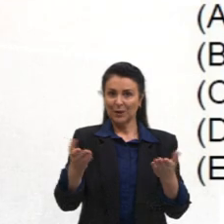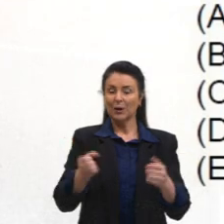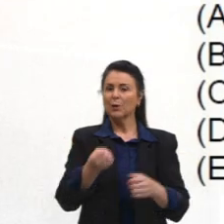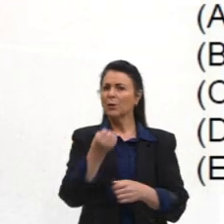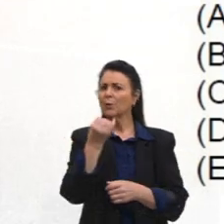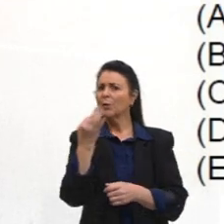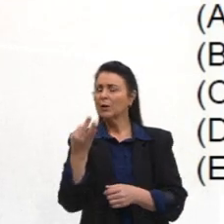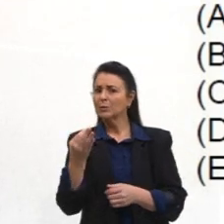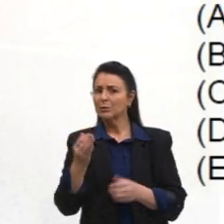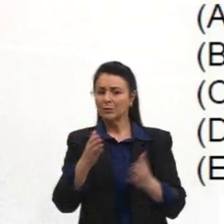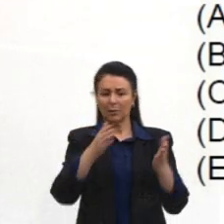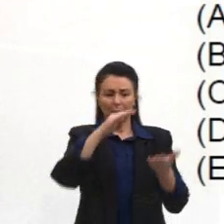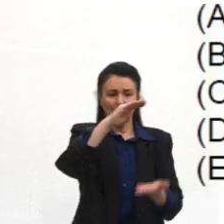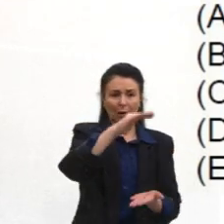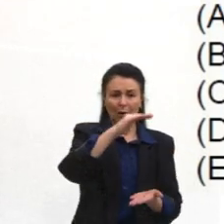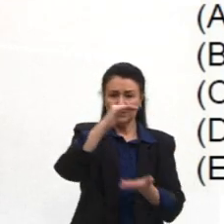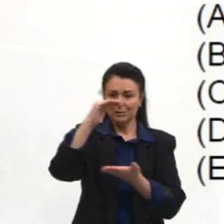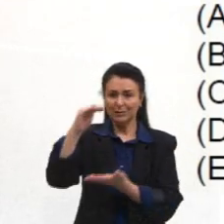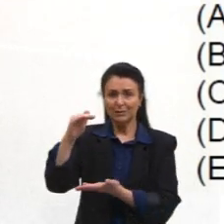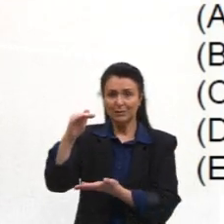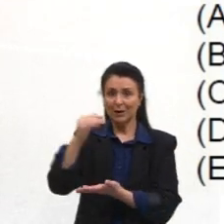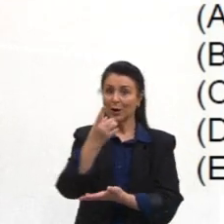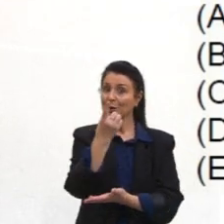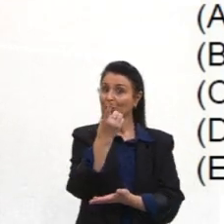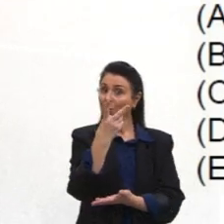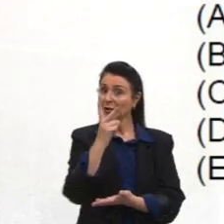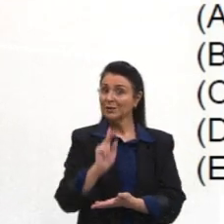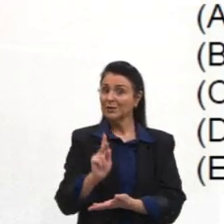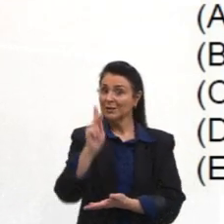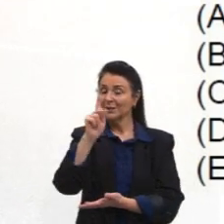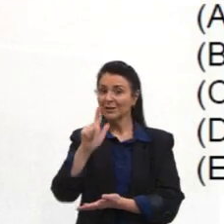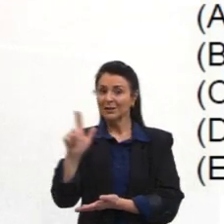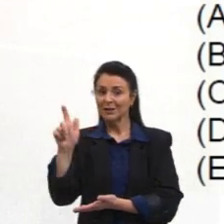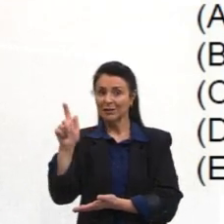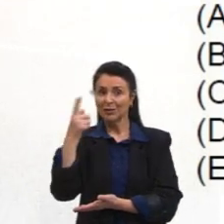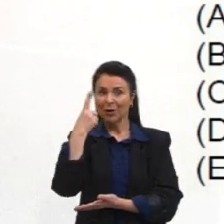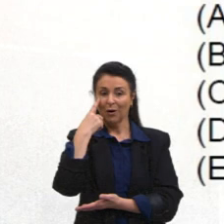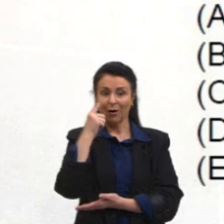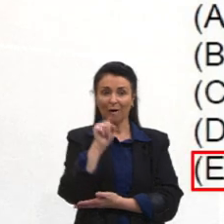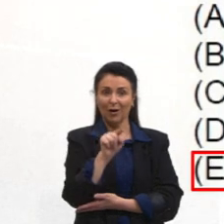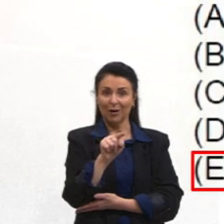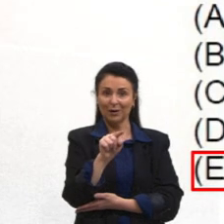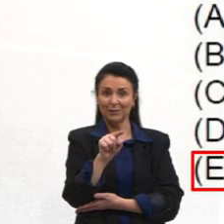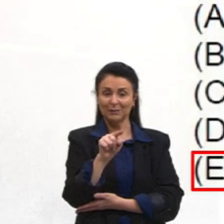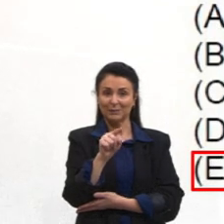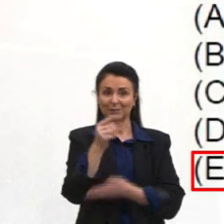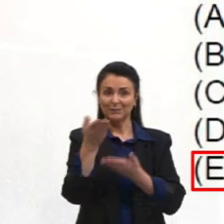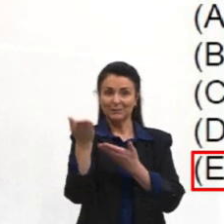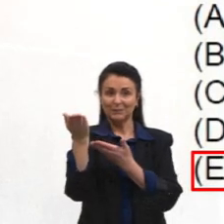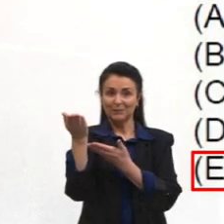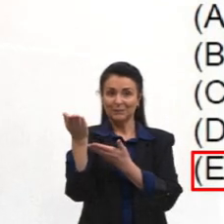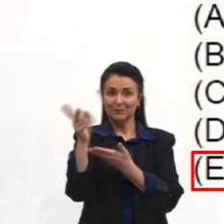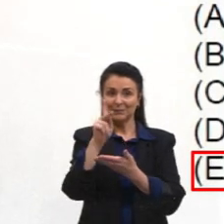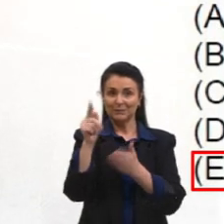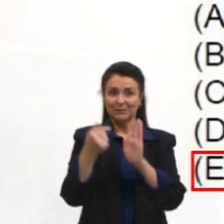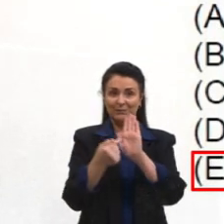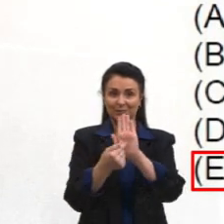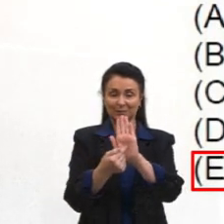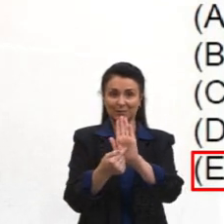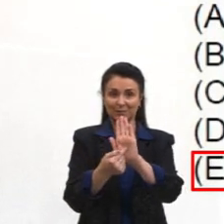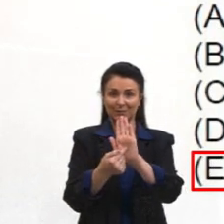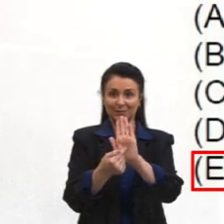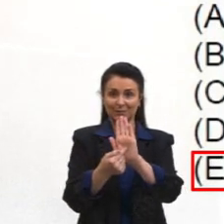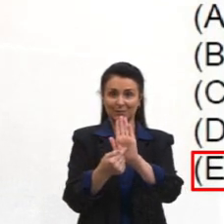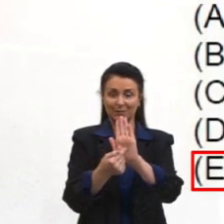12 quilos então retornando ali por slide a gente vai ser o gabarito então o Tom